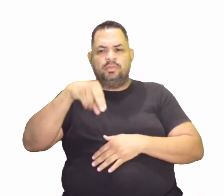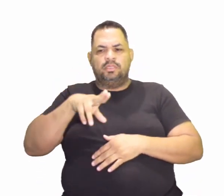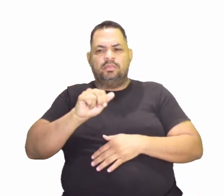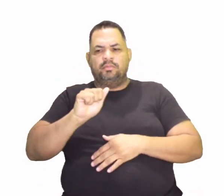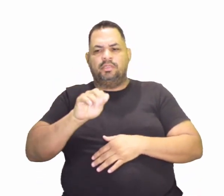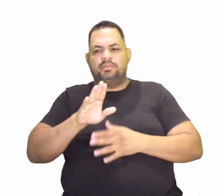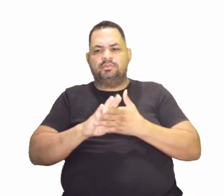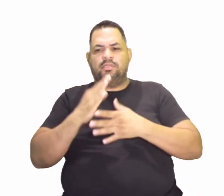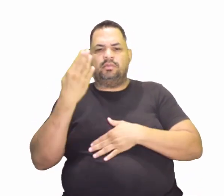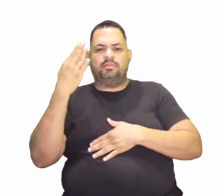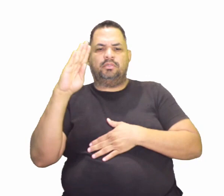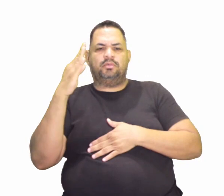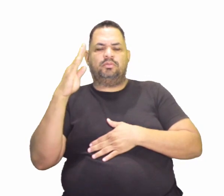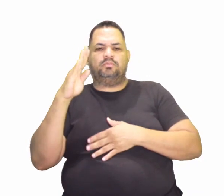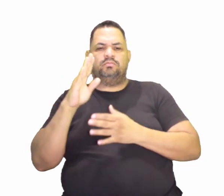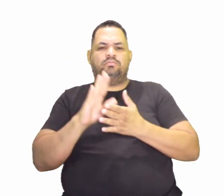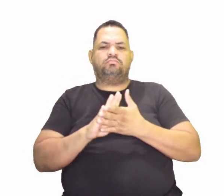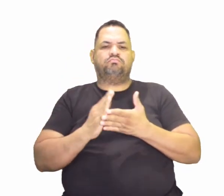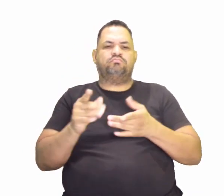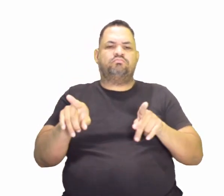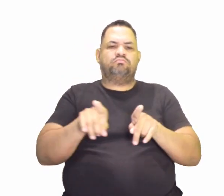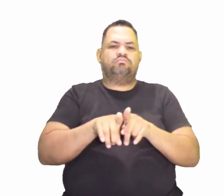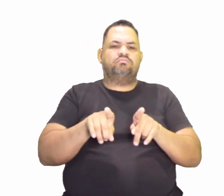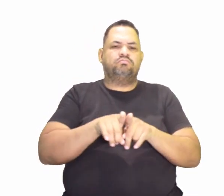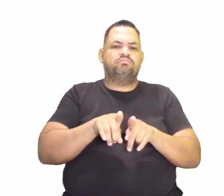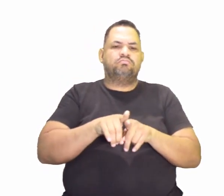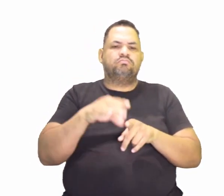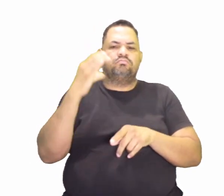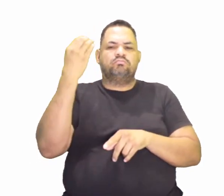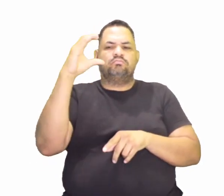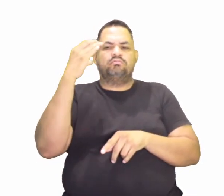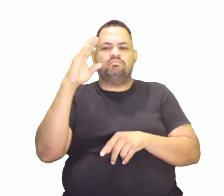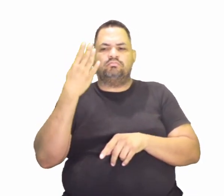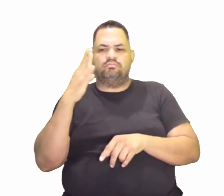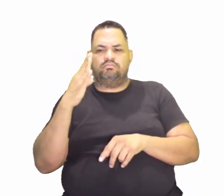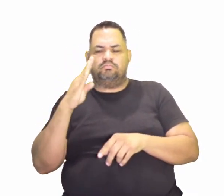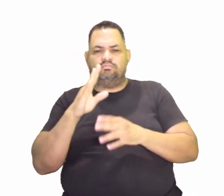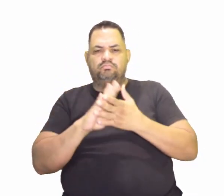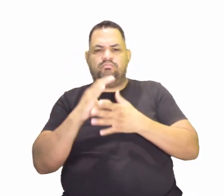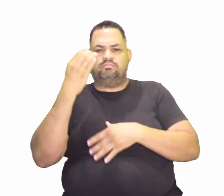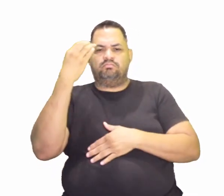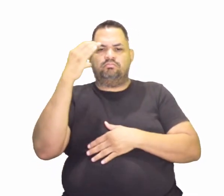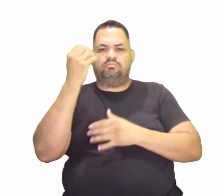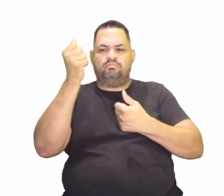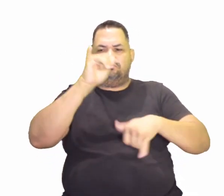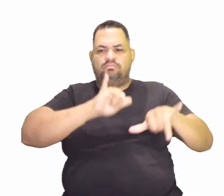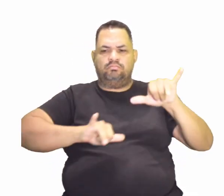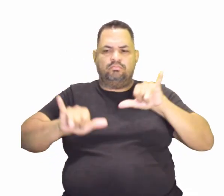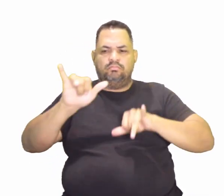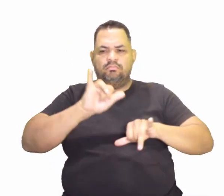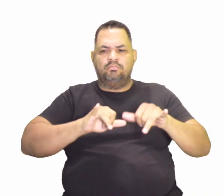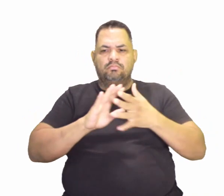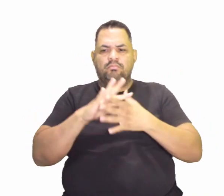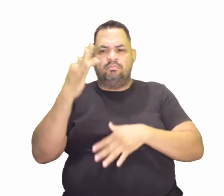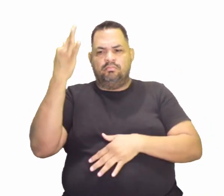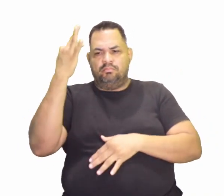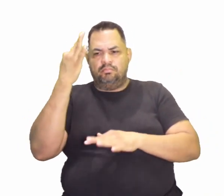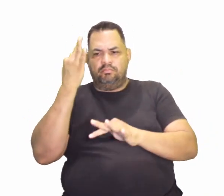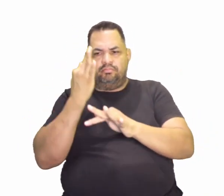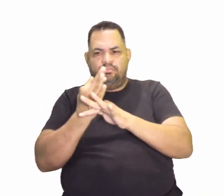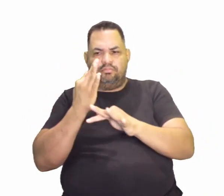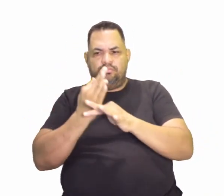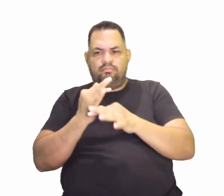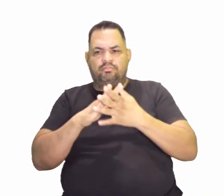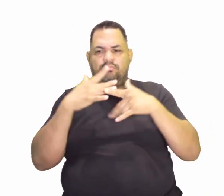NBAZ, biologia, vem nas ciências biológicas, ciências químicas, da física,